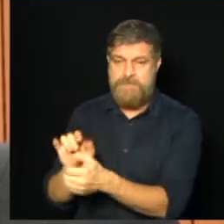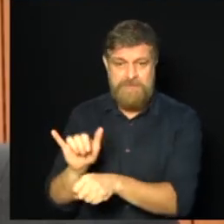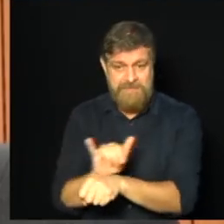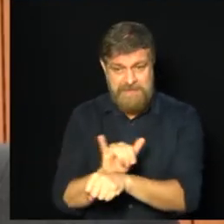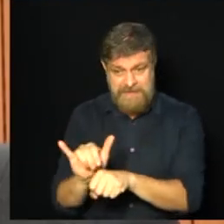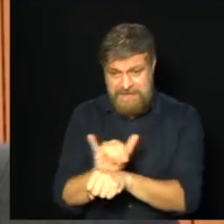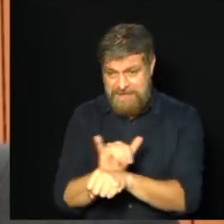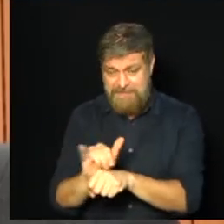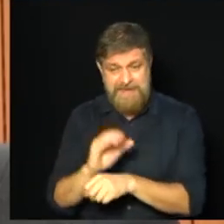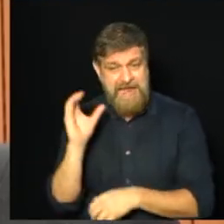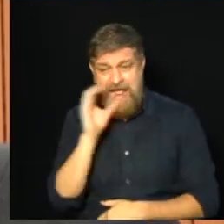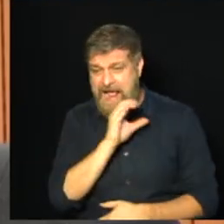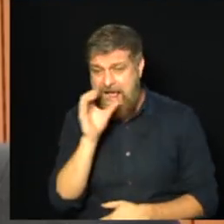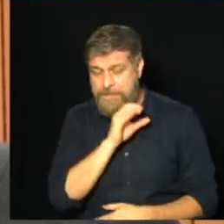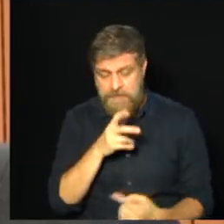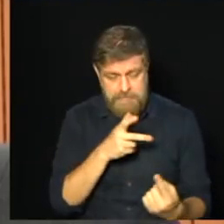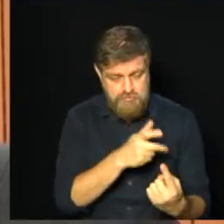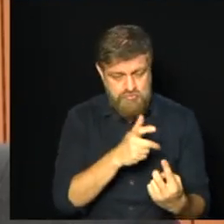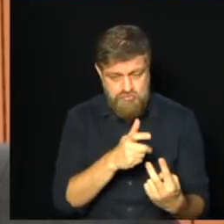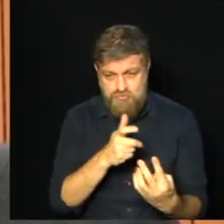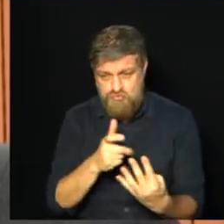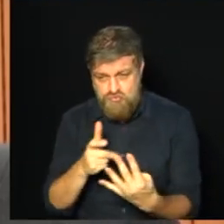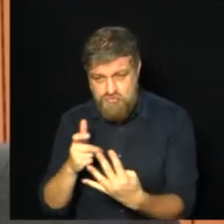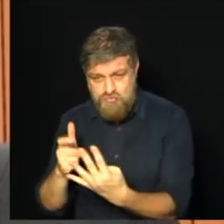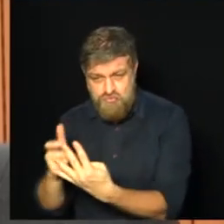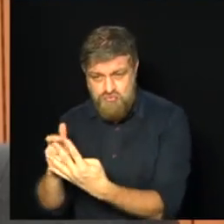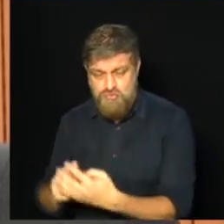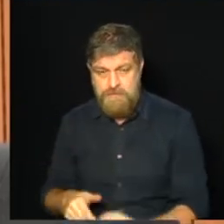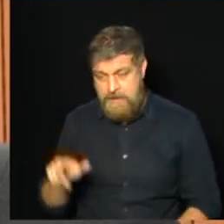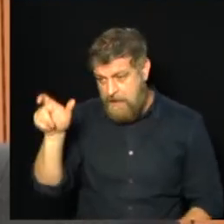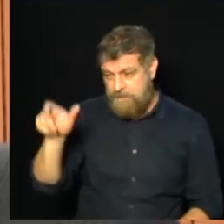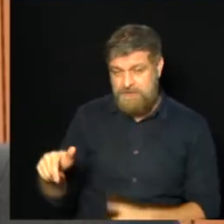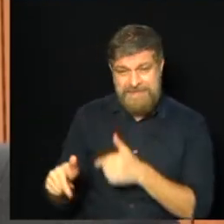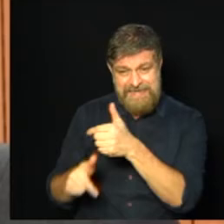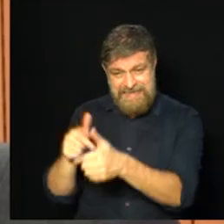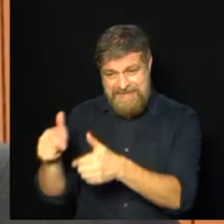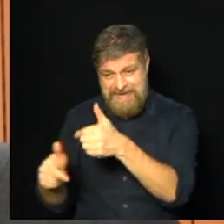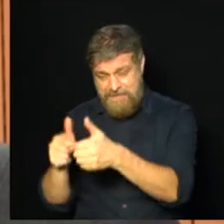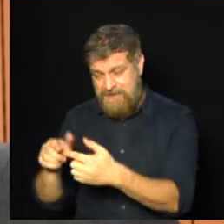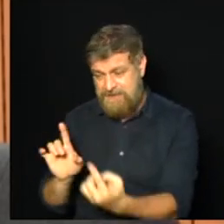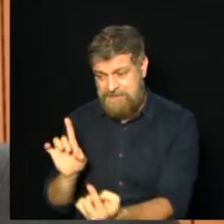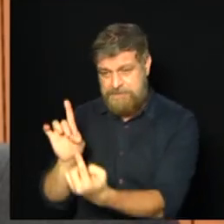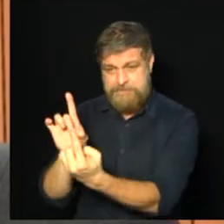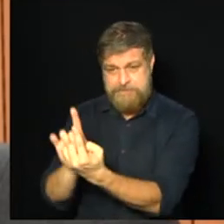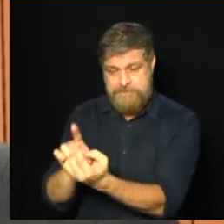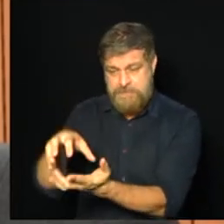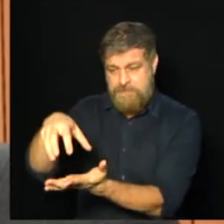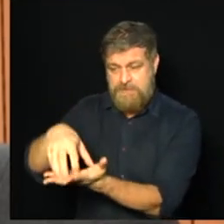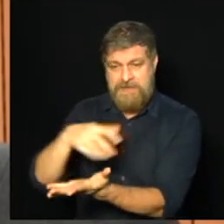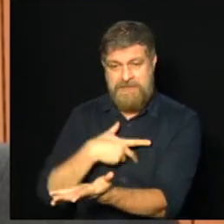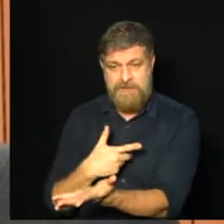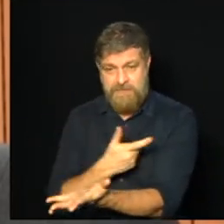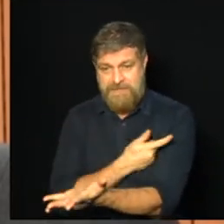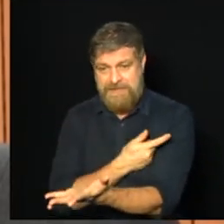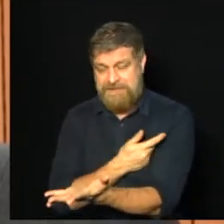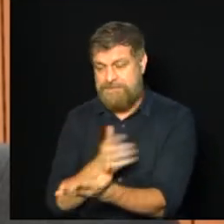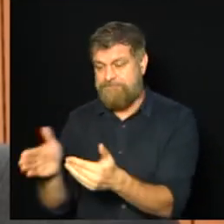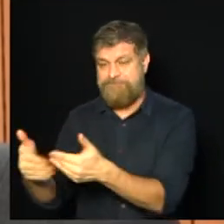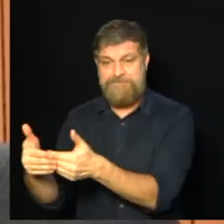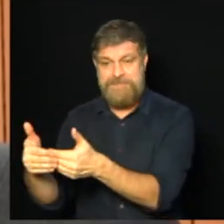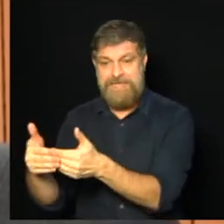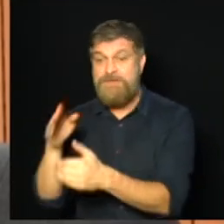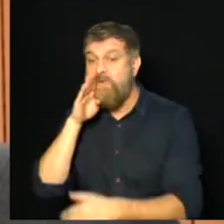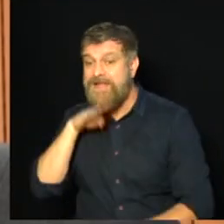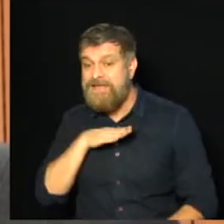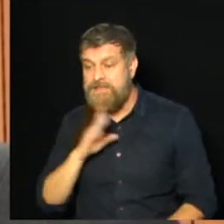atingir rapidamente a vacinação. Esse pessoal que é atendido usualmente pela UBS está indo para a UPA.